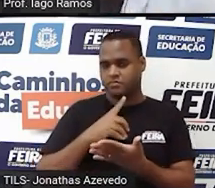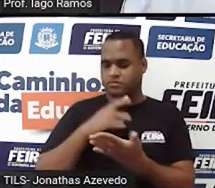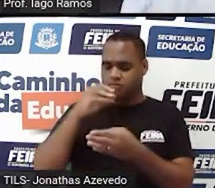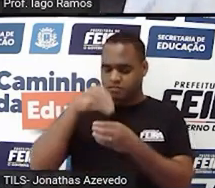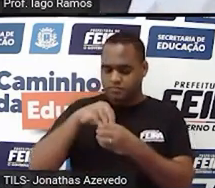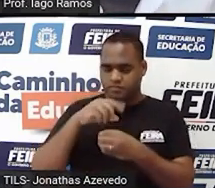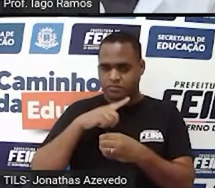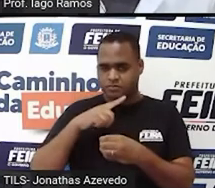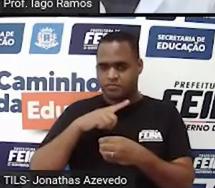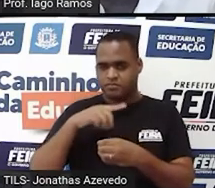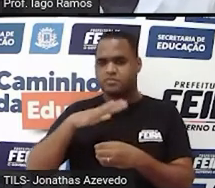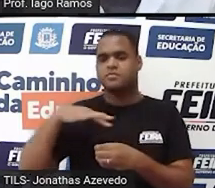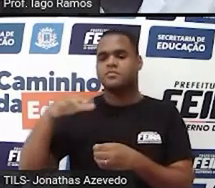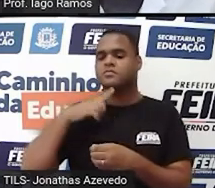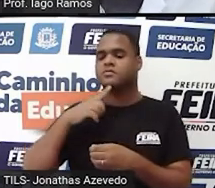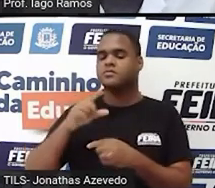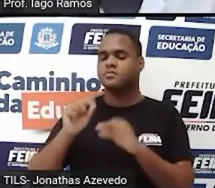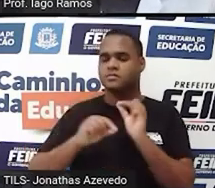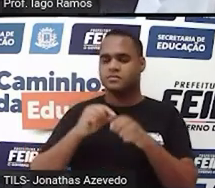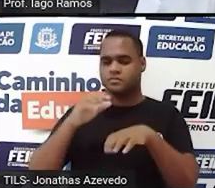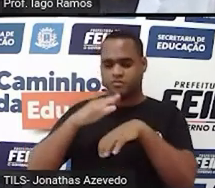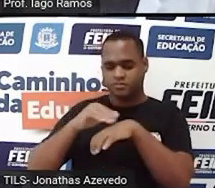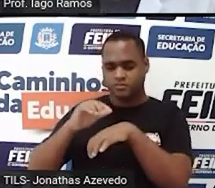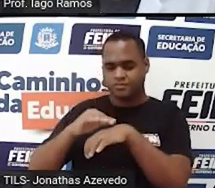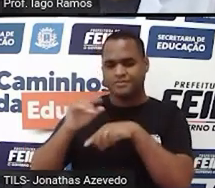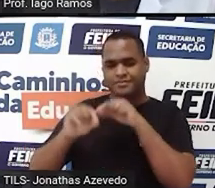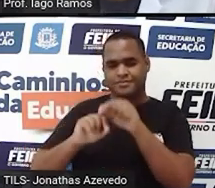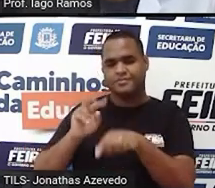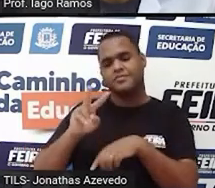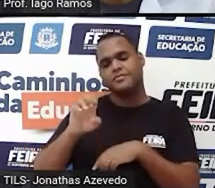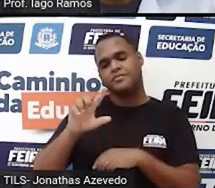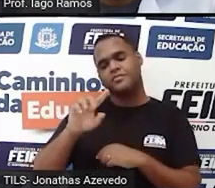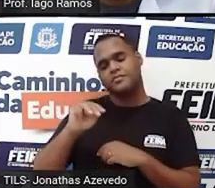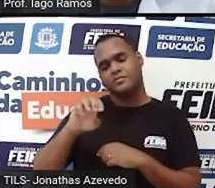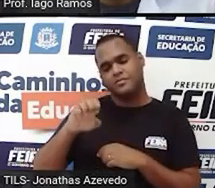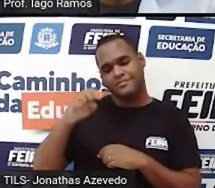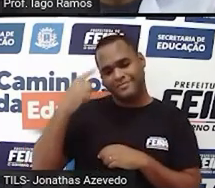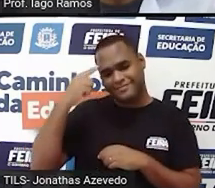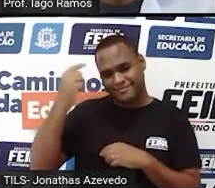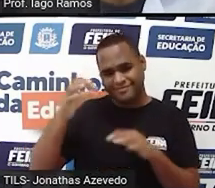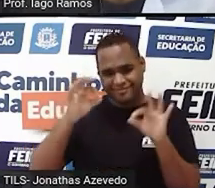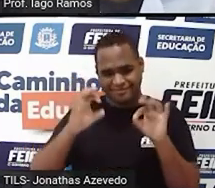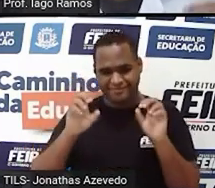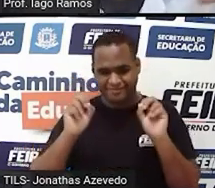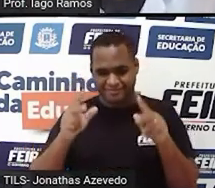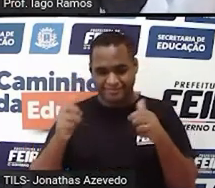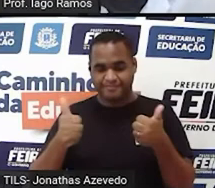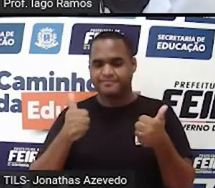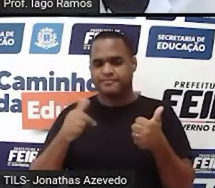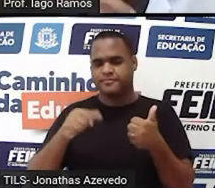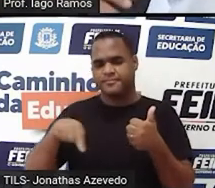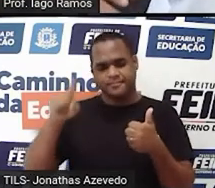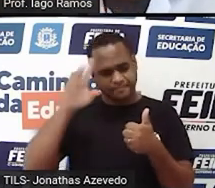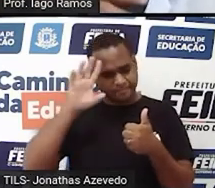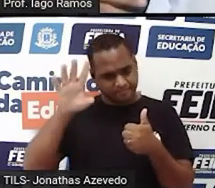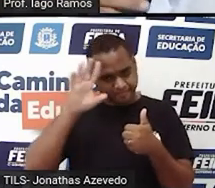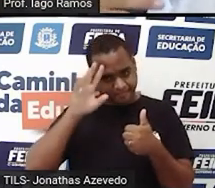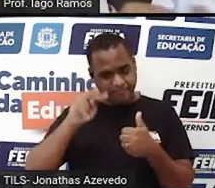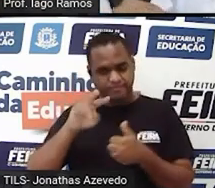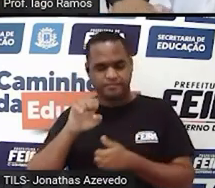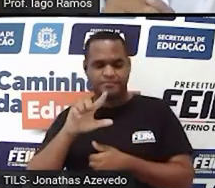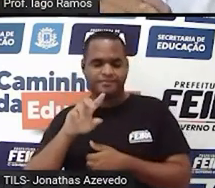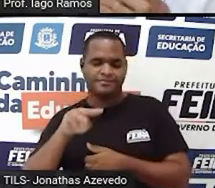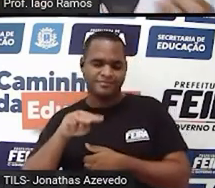esse espaço é o que a gente chama de volume certo então vamos pensar em volume